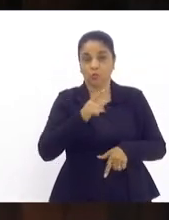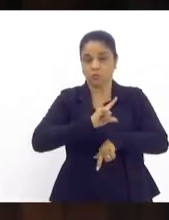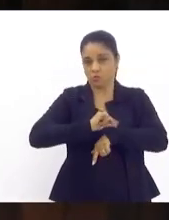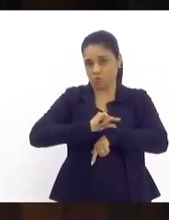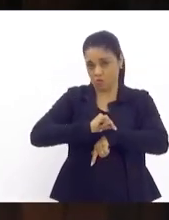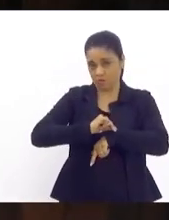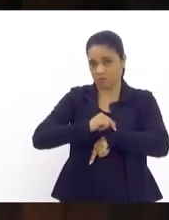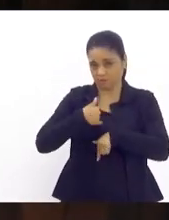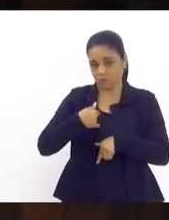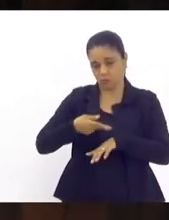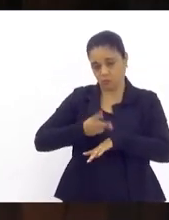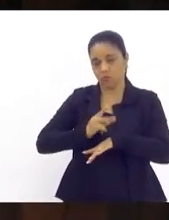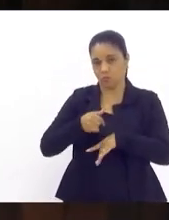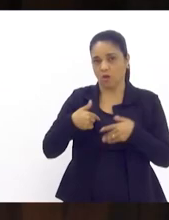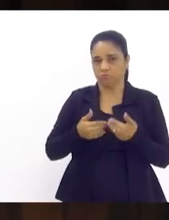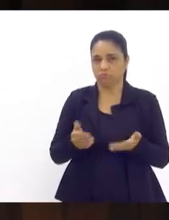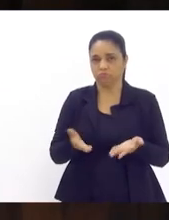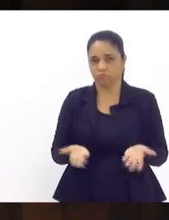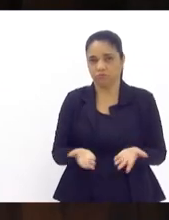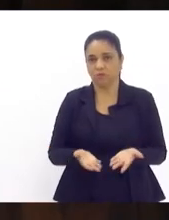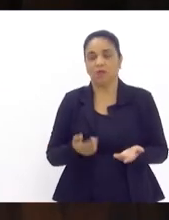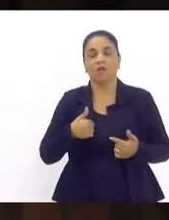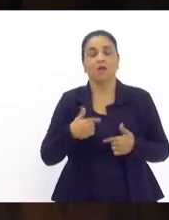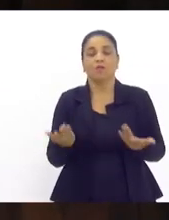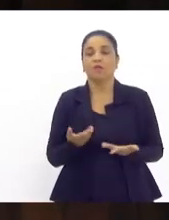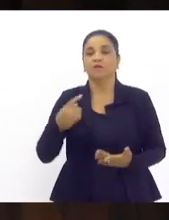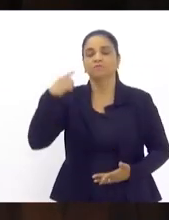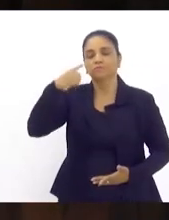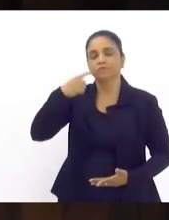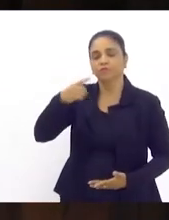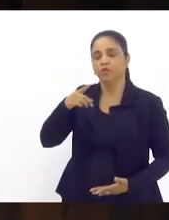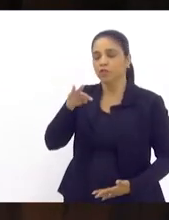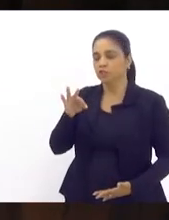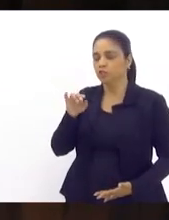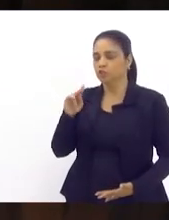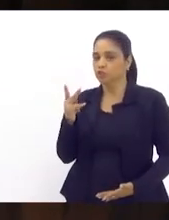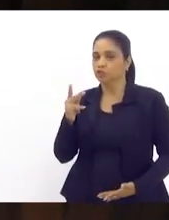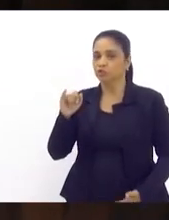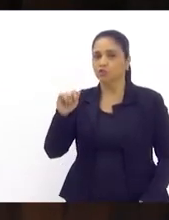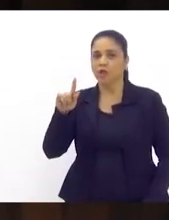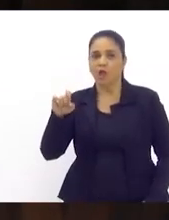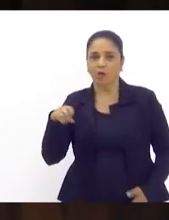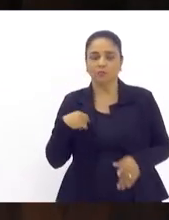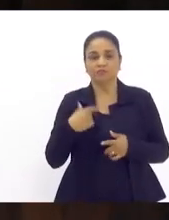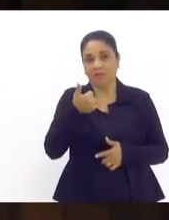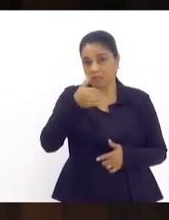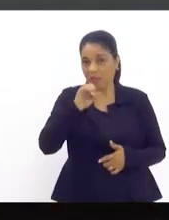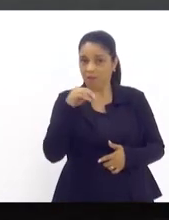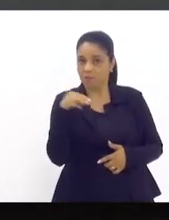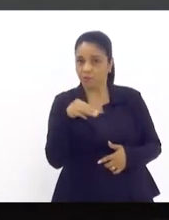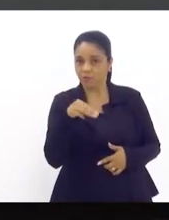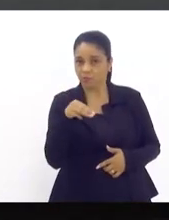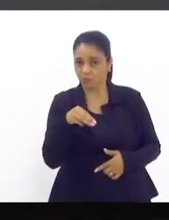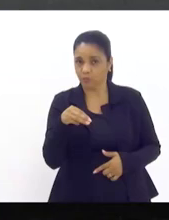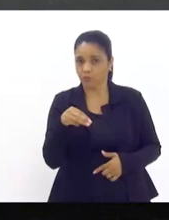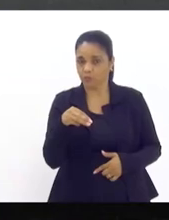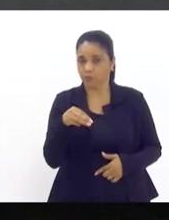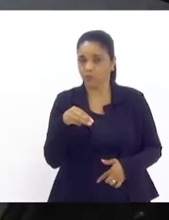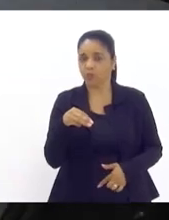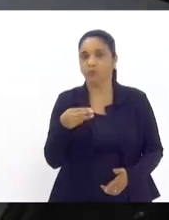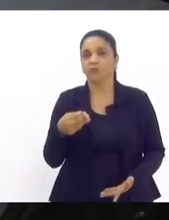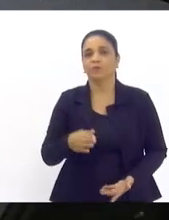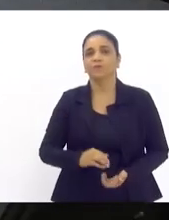inscrito é o Tiago Galhaço. Tem 10 minutos. E depois temos mais um orador